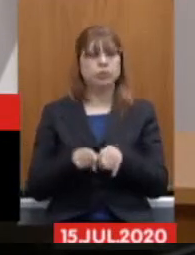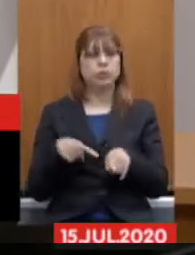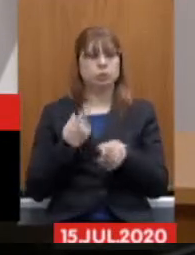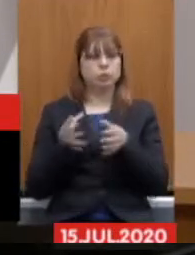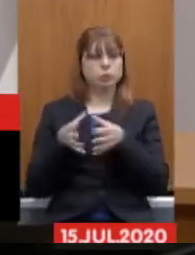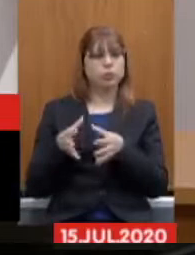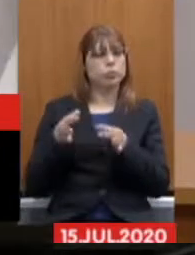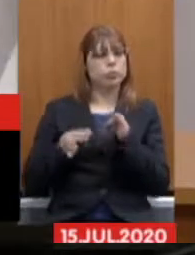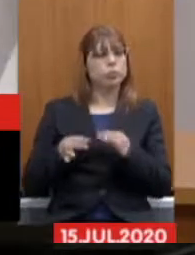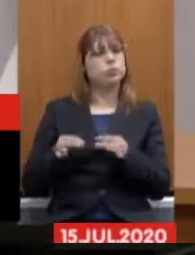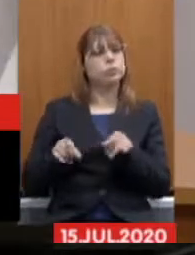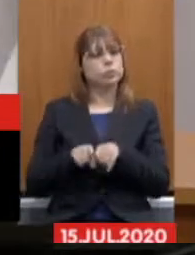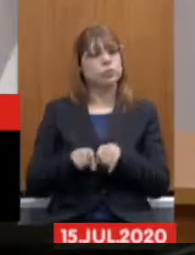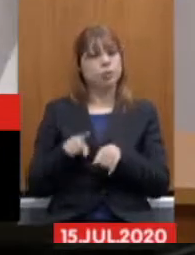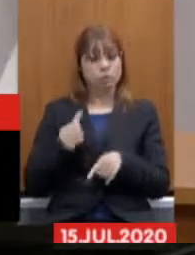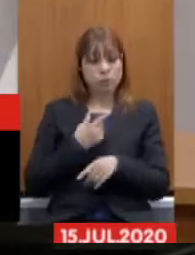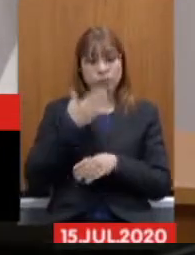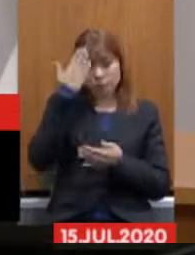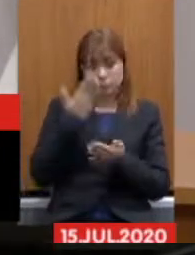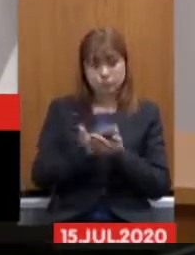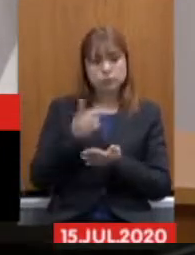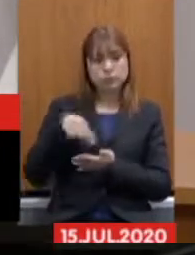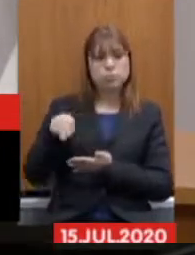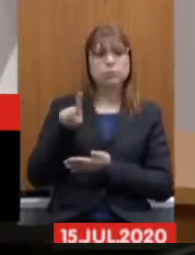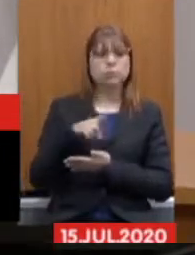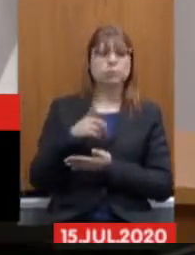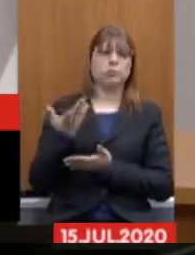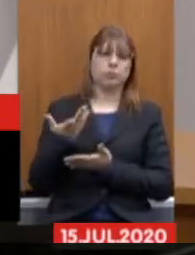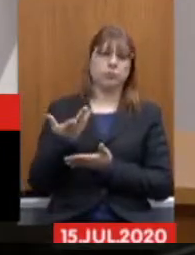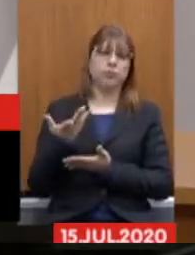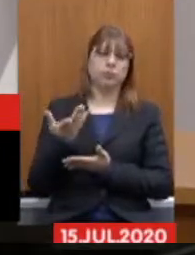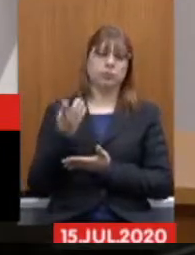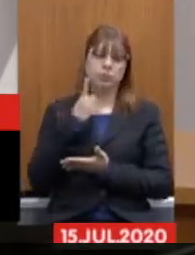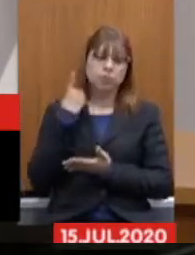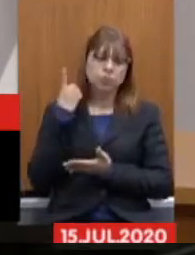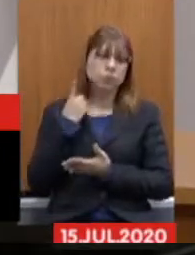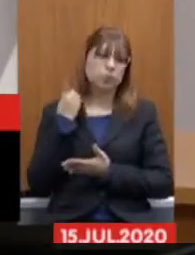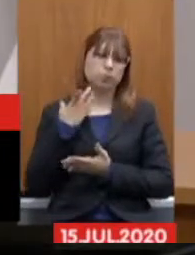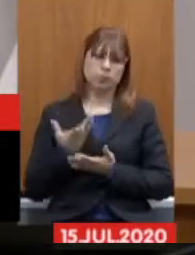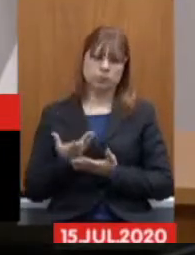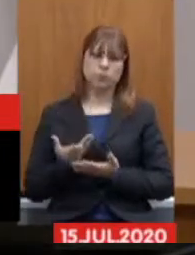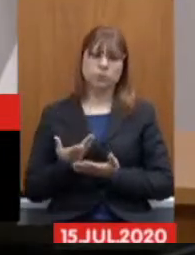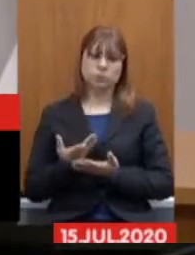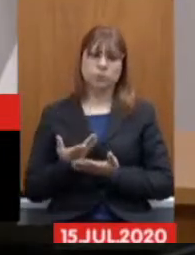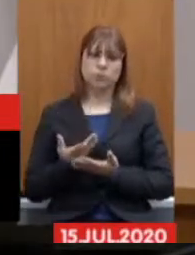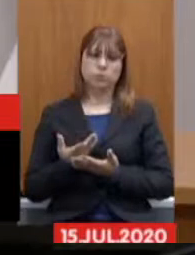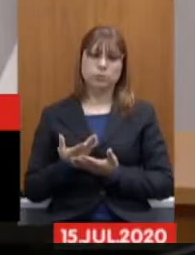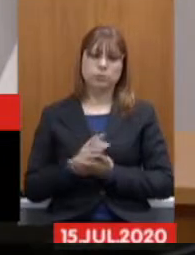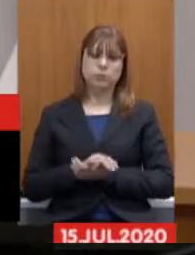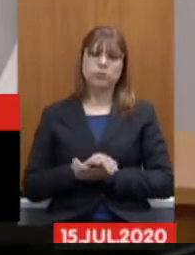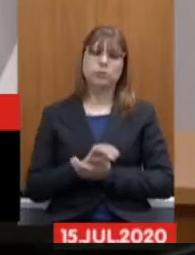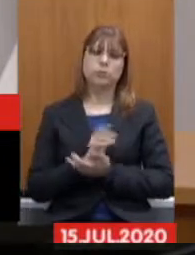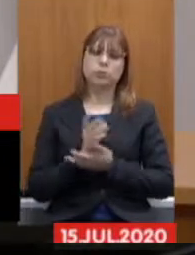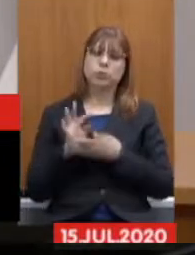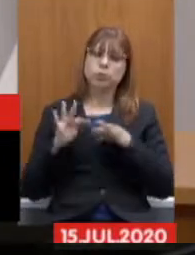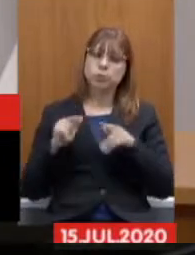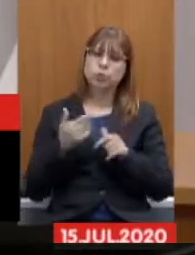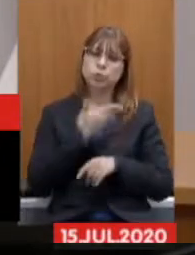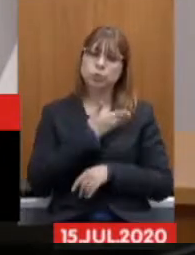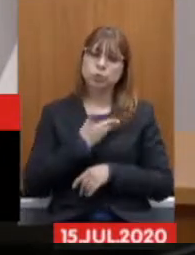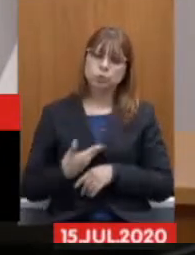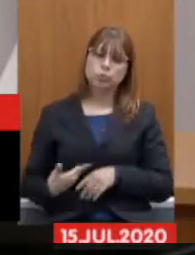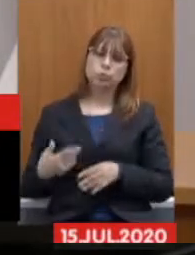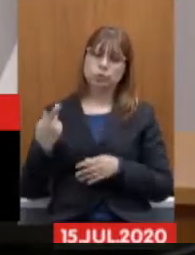nós acreditamos no parlamento e nós acreditamos no parlamento no